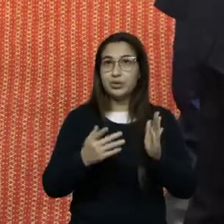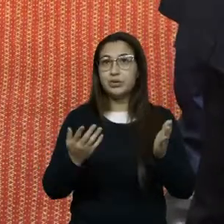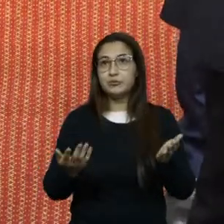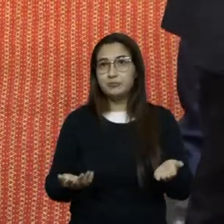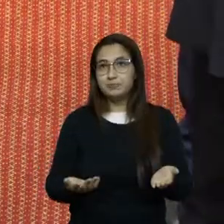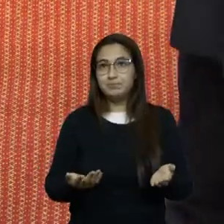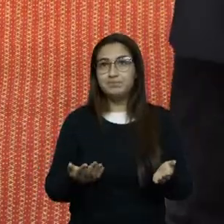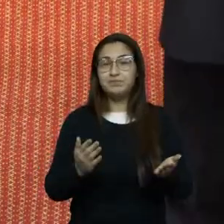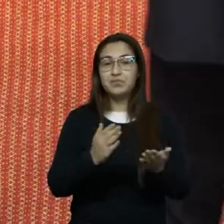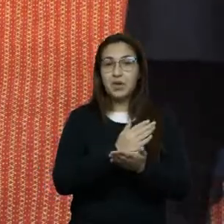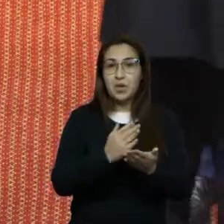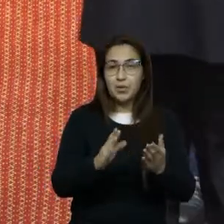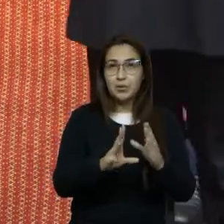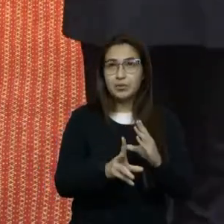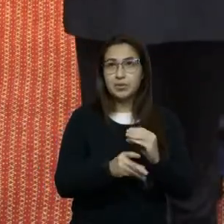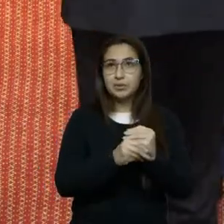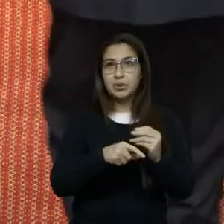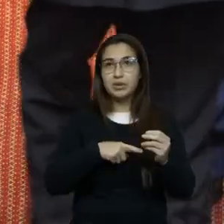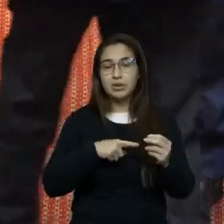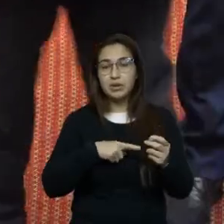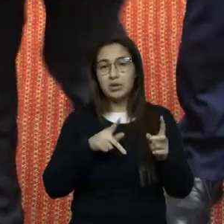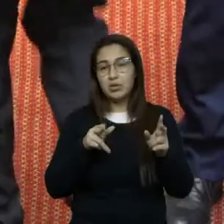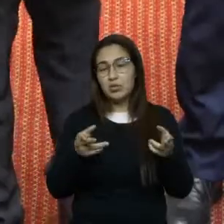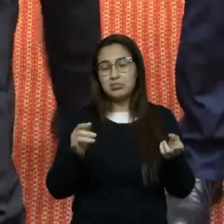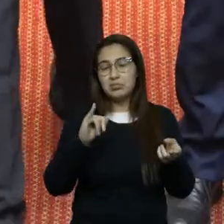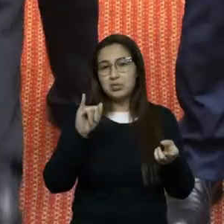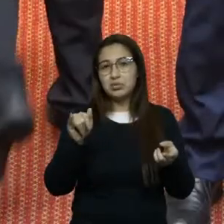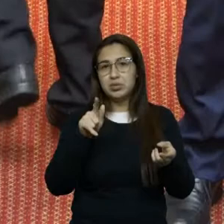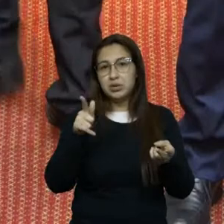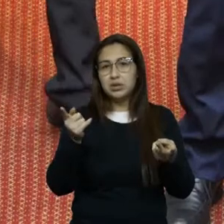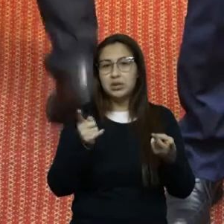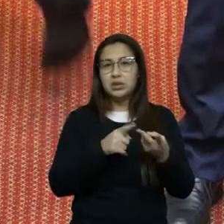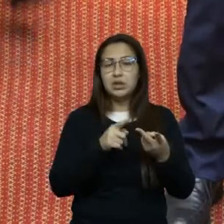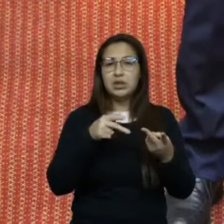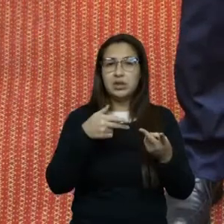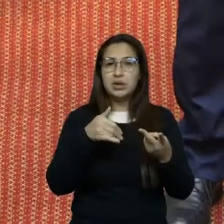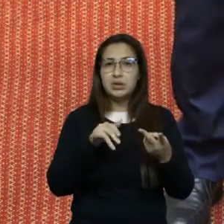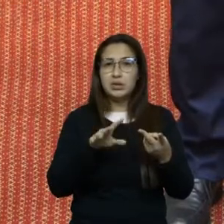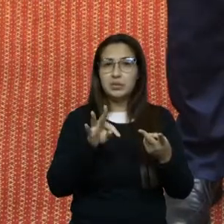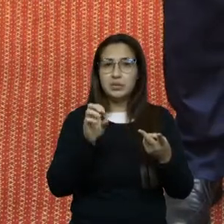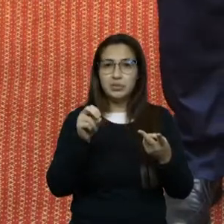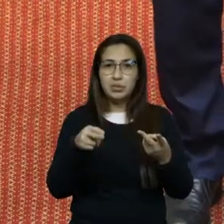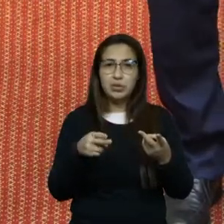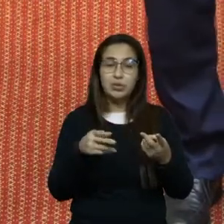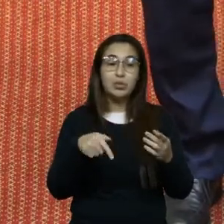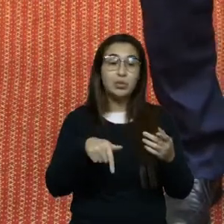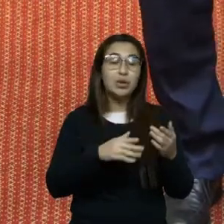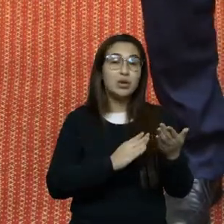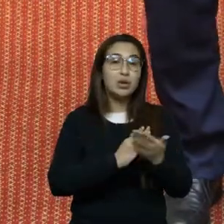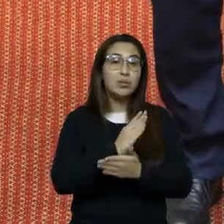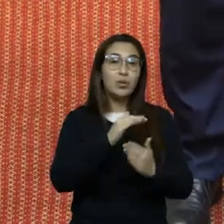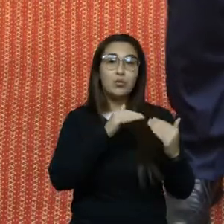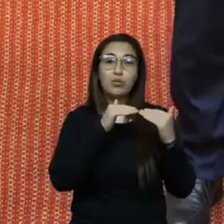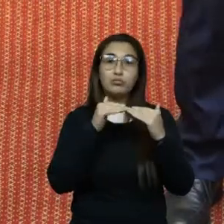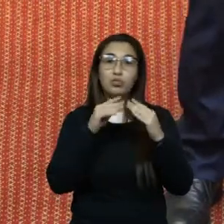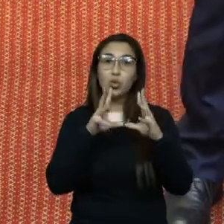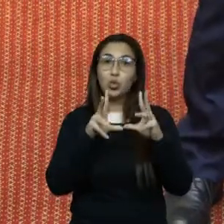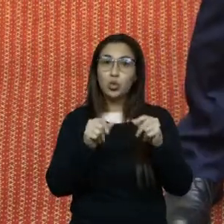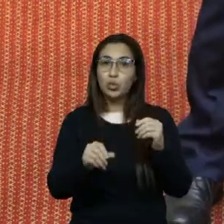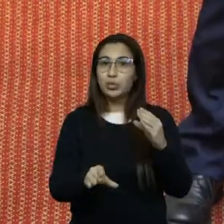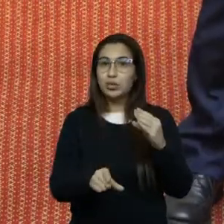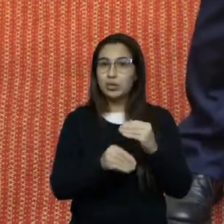Oi e pedir algumas emendas ou do Júlio Garcia do Milton Alves e essa casa aprovou por unanimidade as emendas